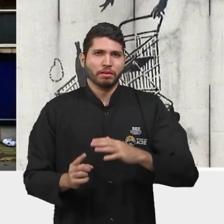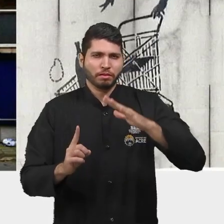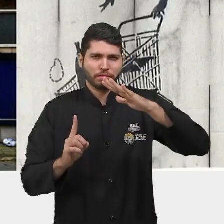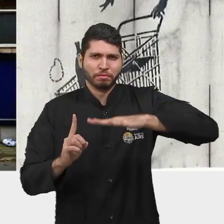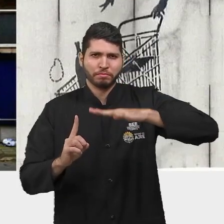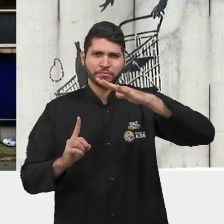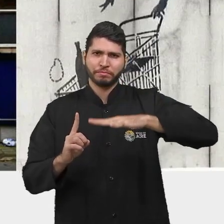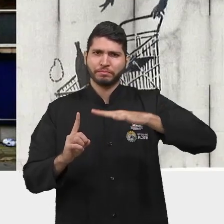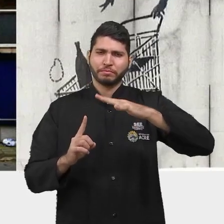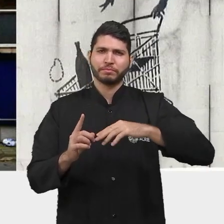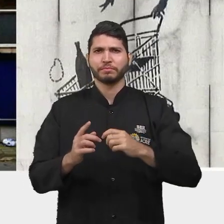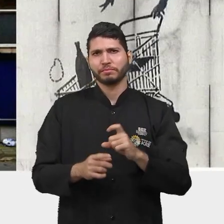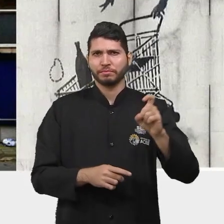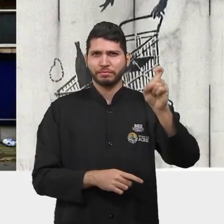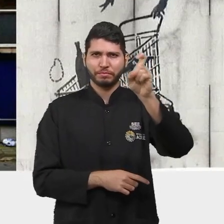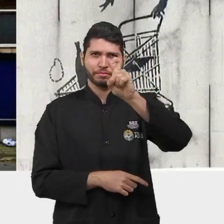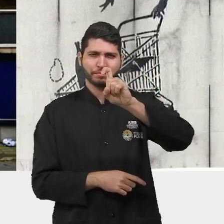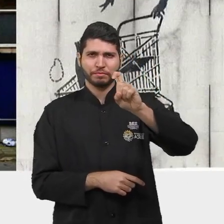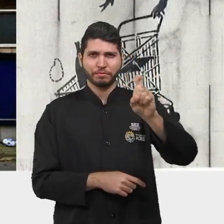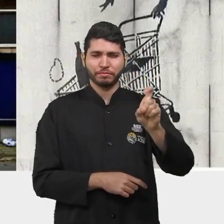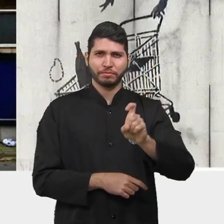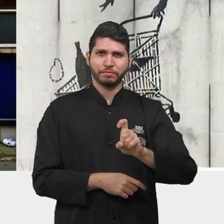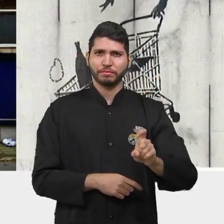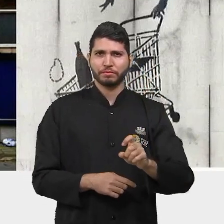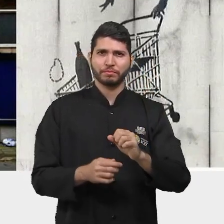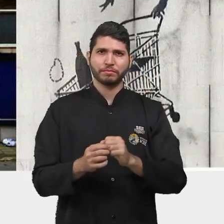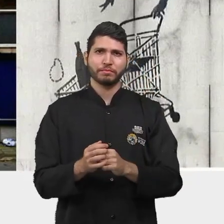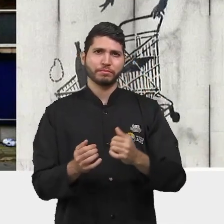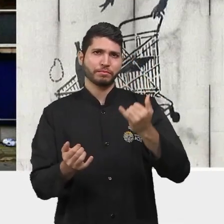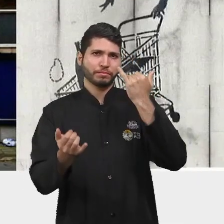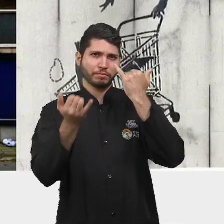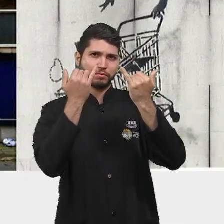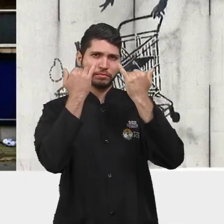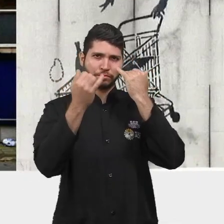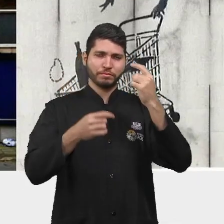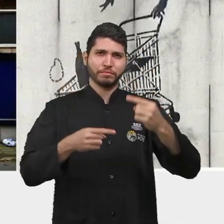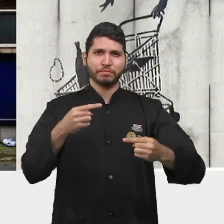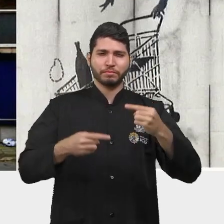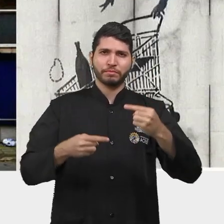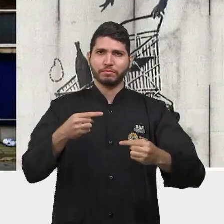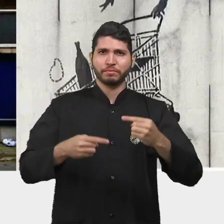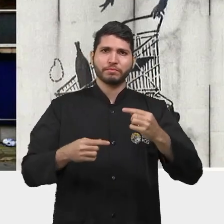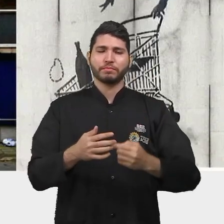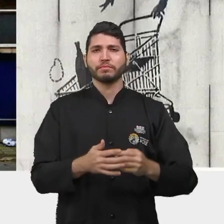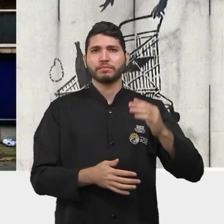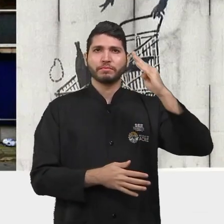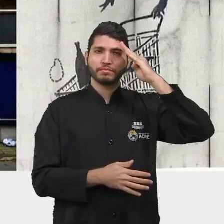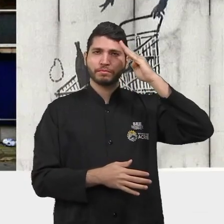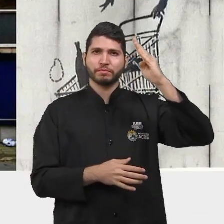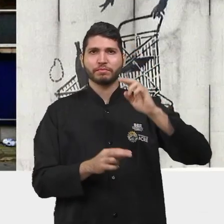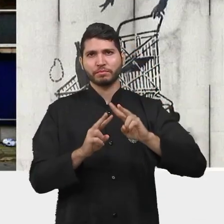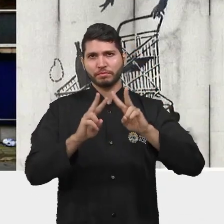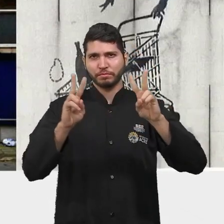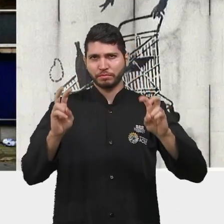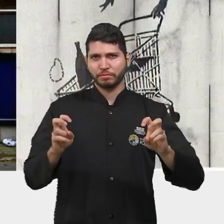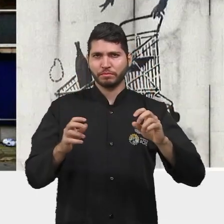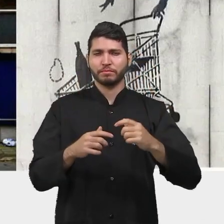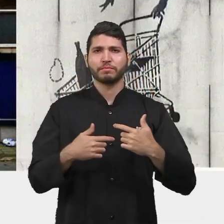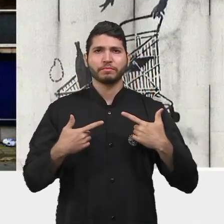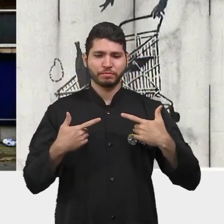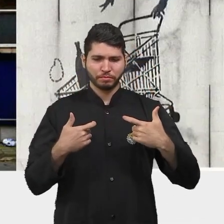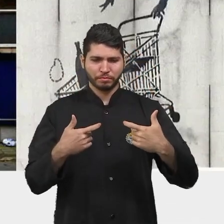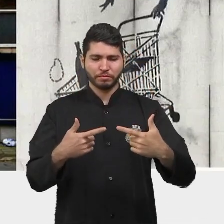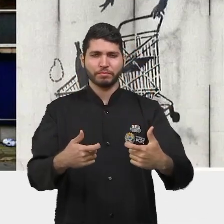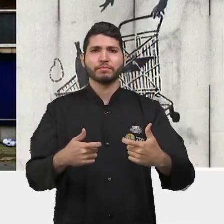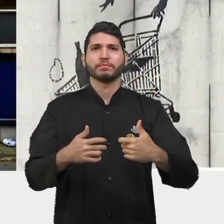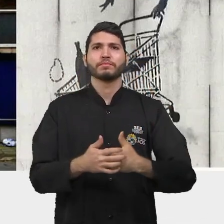seus grafites com estêncil e mensagens políticas, especialmente sobre guerra. Ele fala